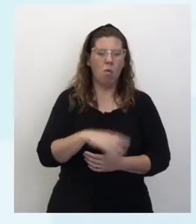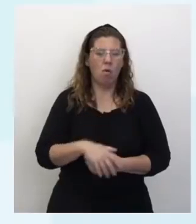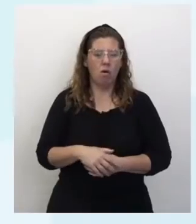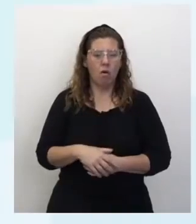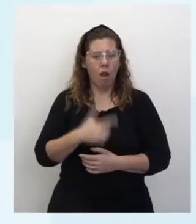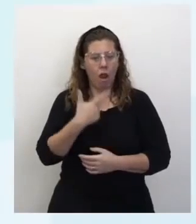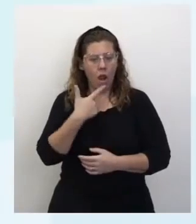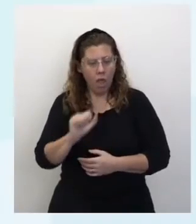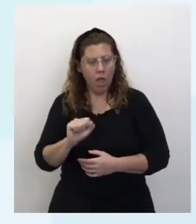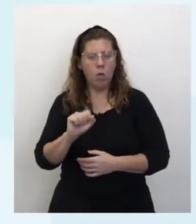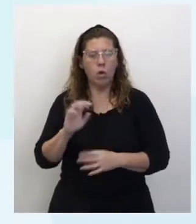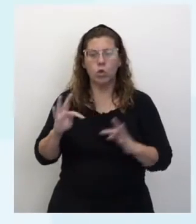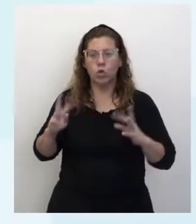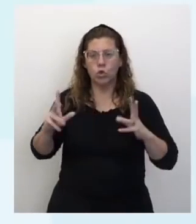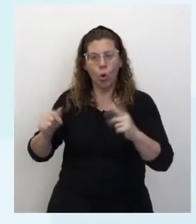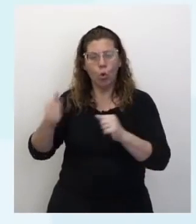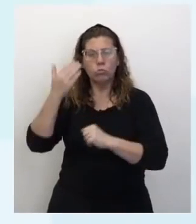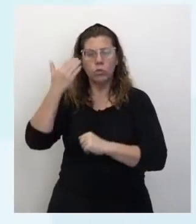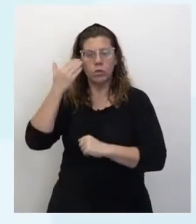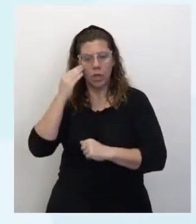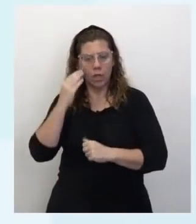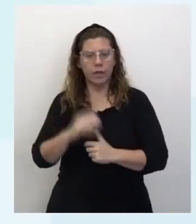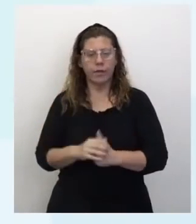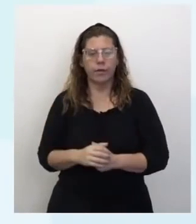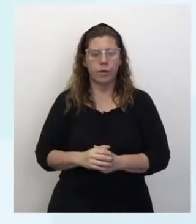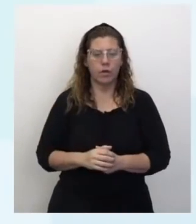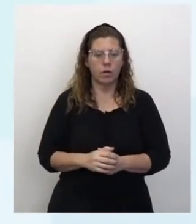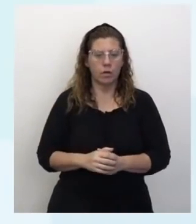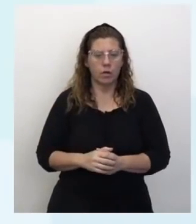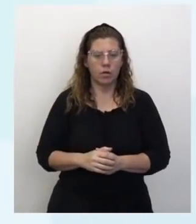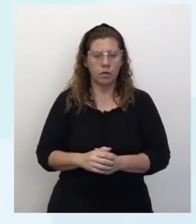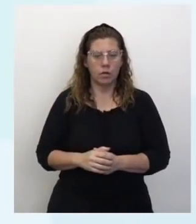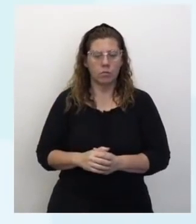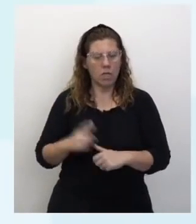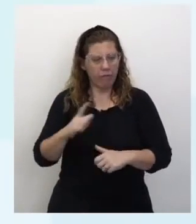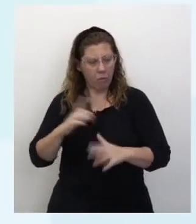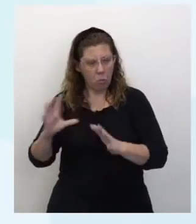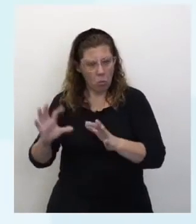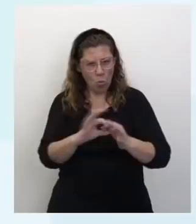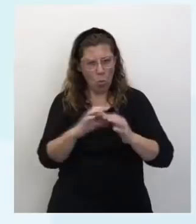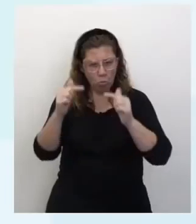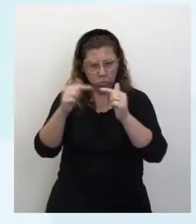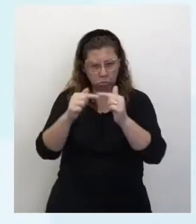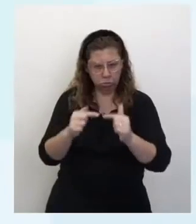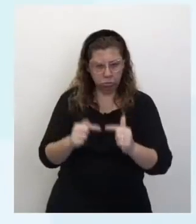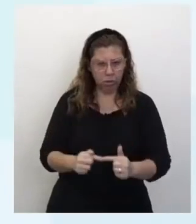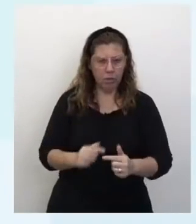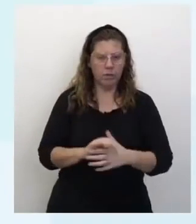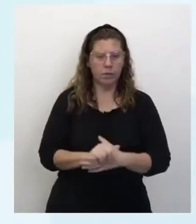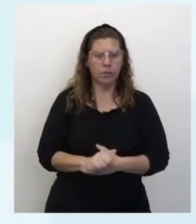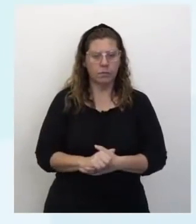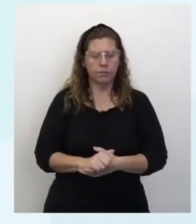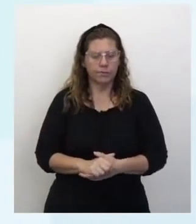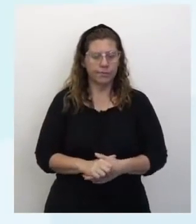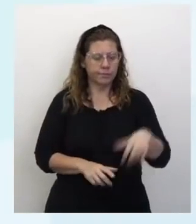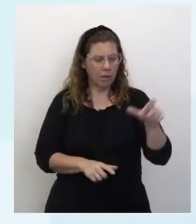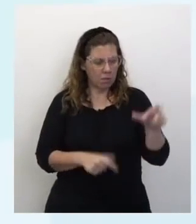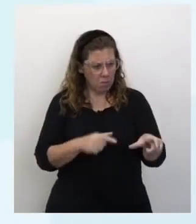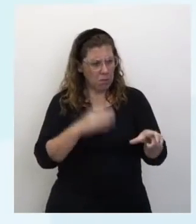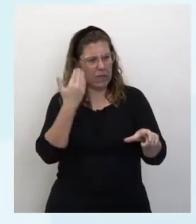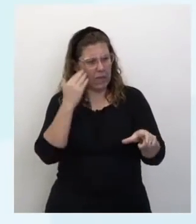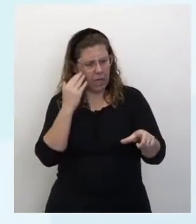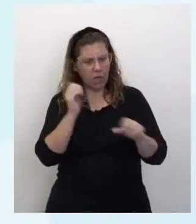deve ser entendida. A situação deve ser relacionável. O leitor deve